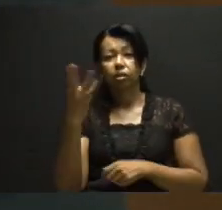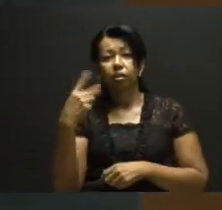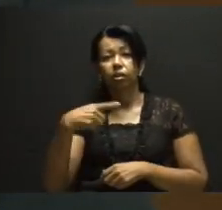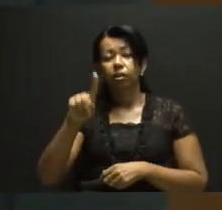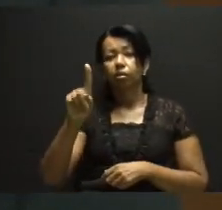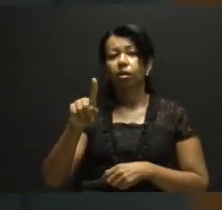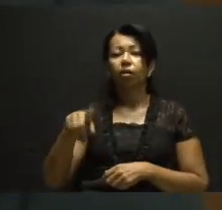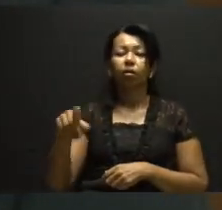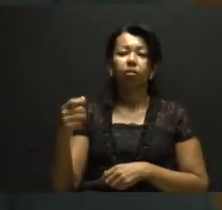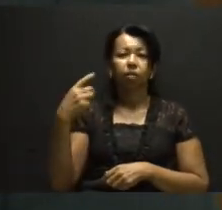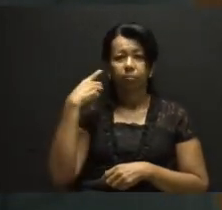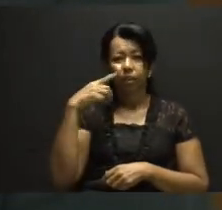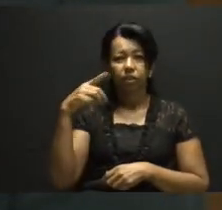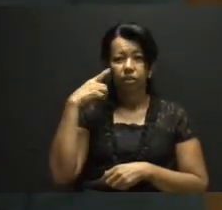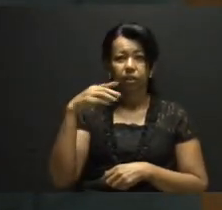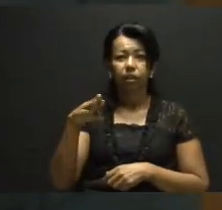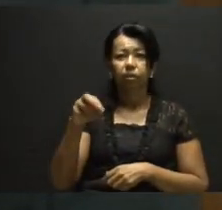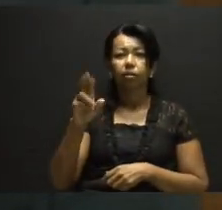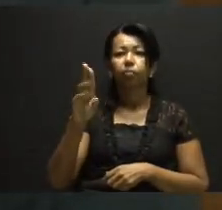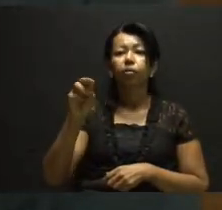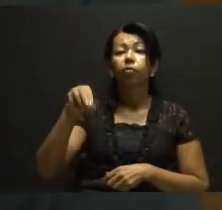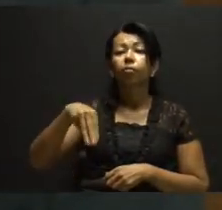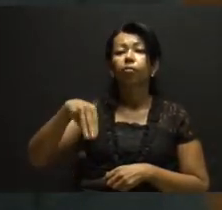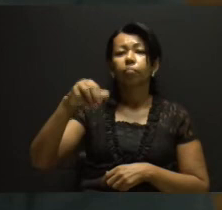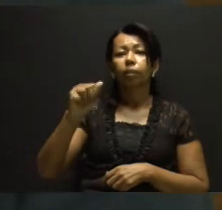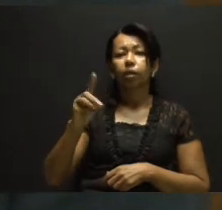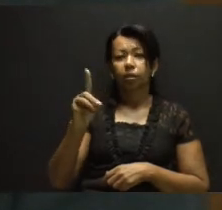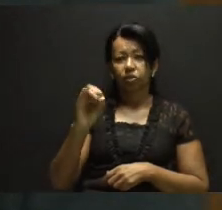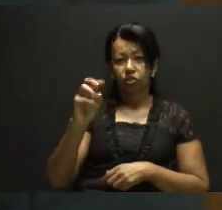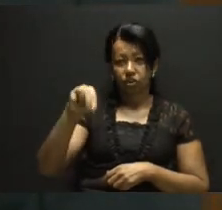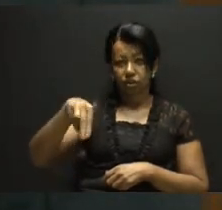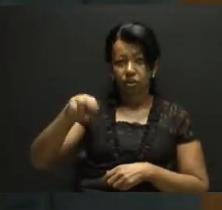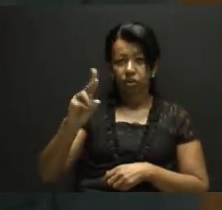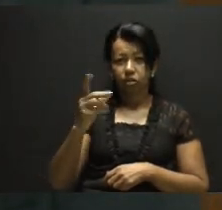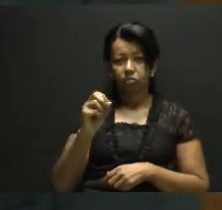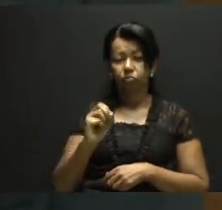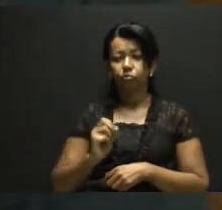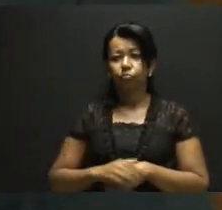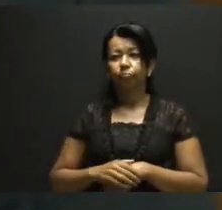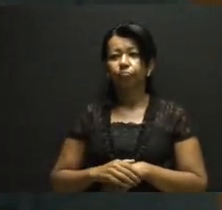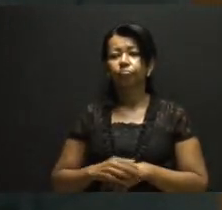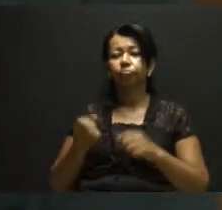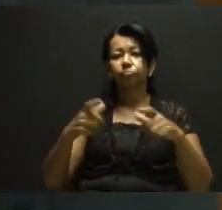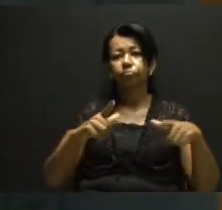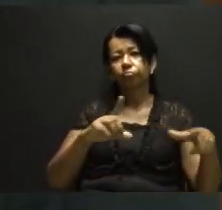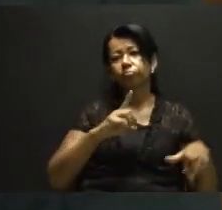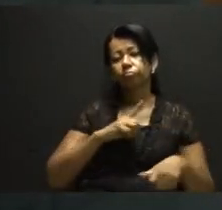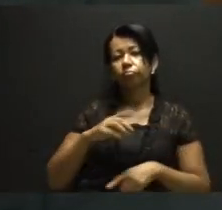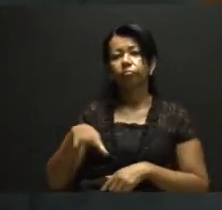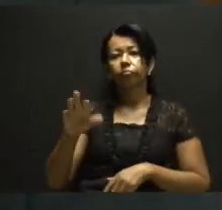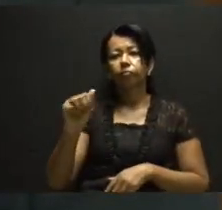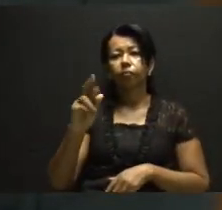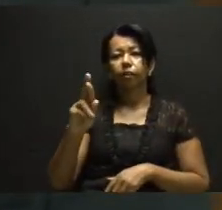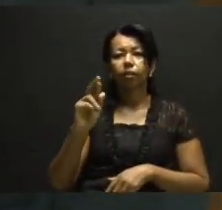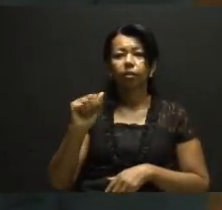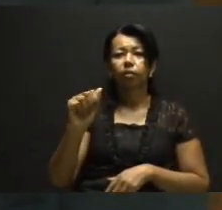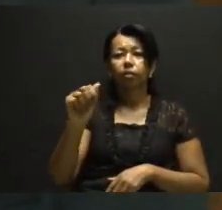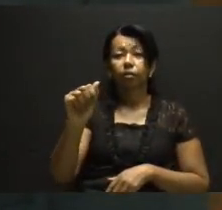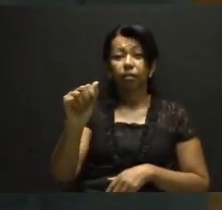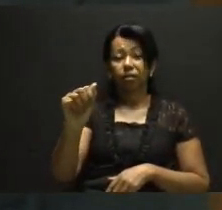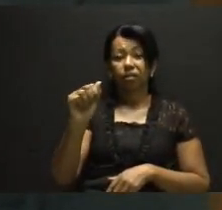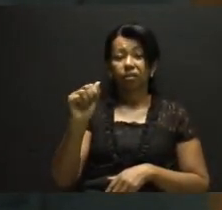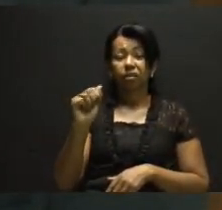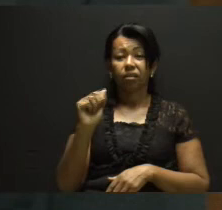e criou se um grande alerta para todos municípios para todo o brasil para em locais que tenham barragens que tem represa e